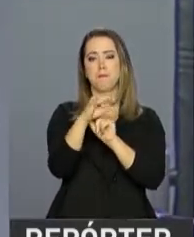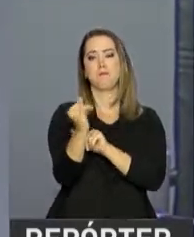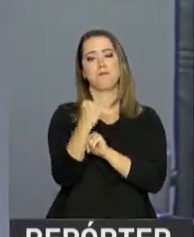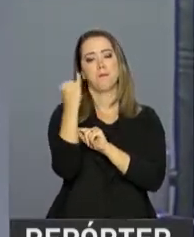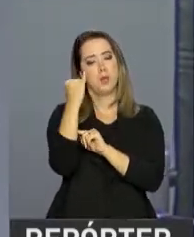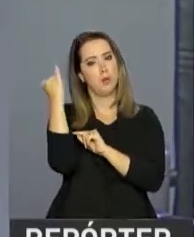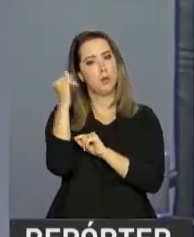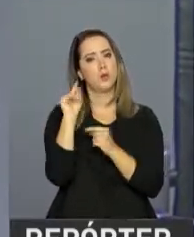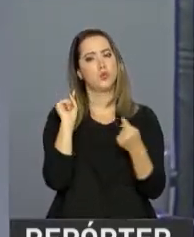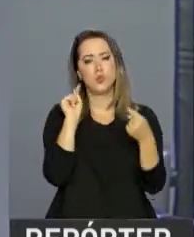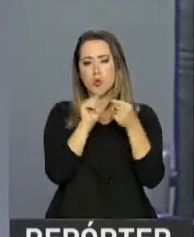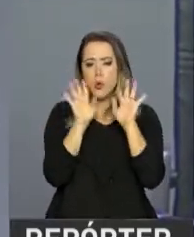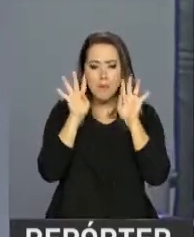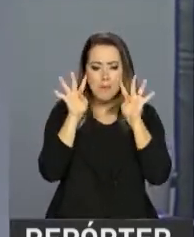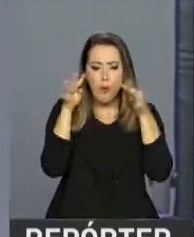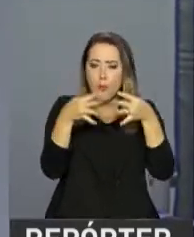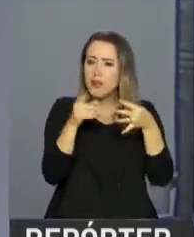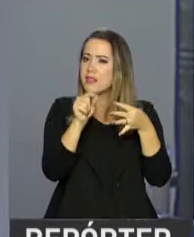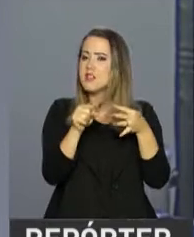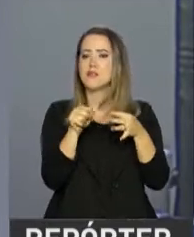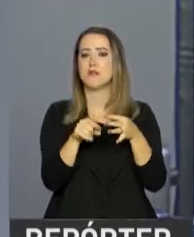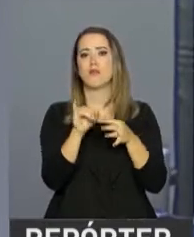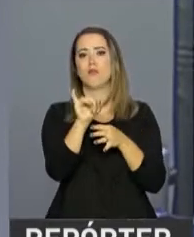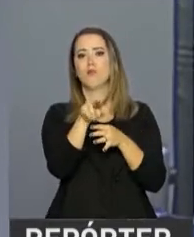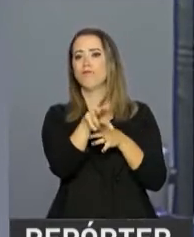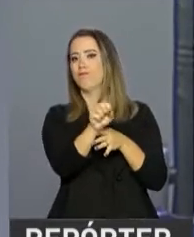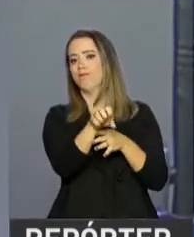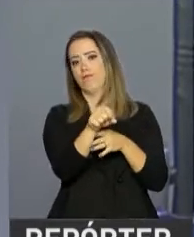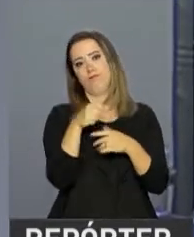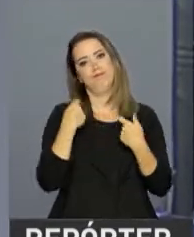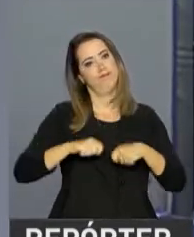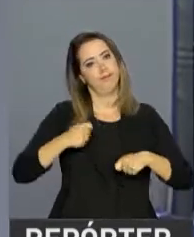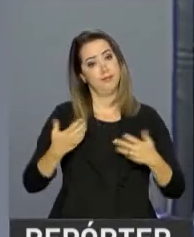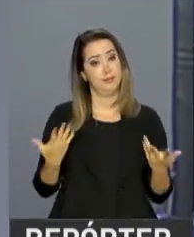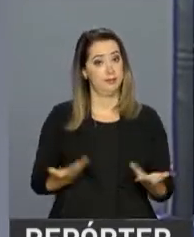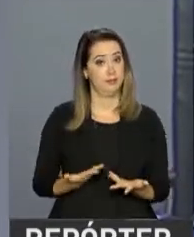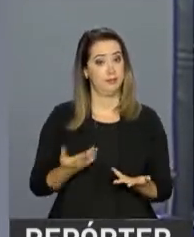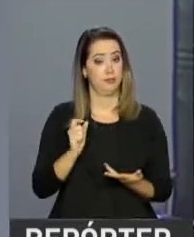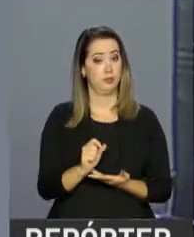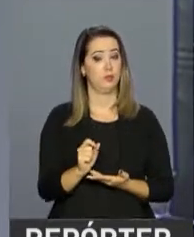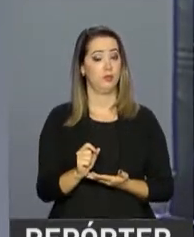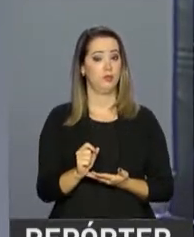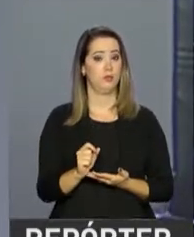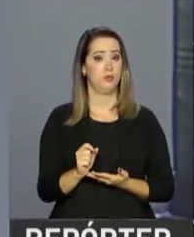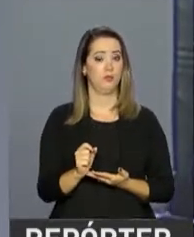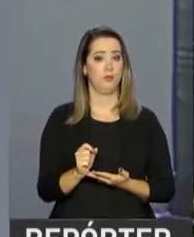é o nosso foco de atenção, essa é a nossa prioridade.